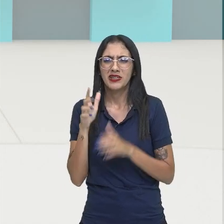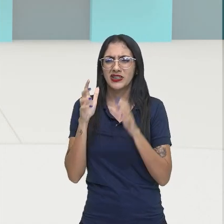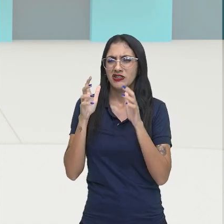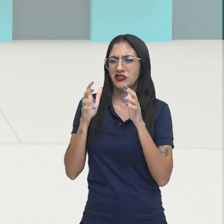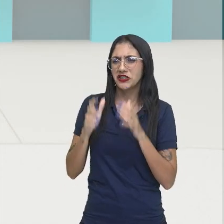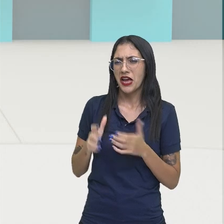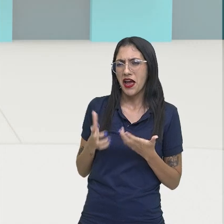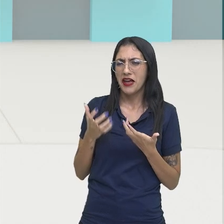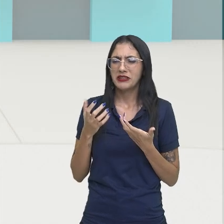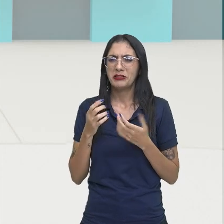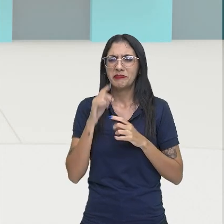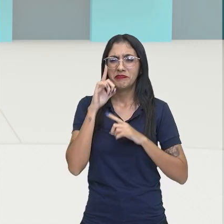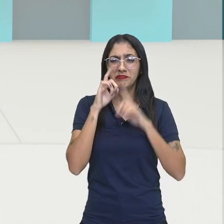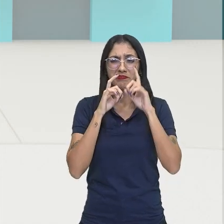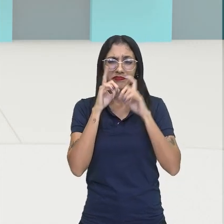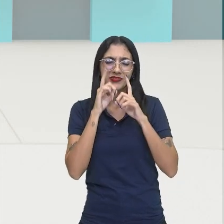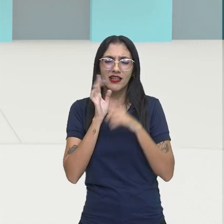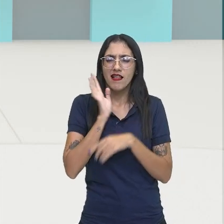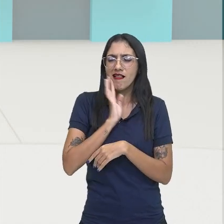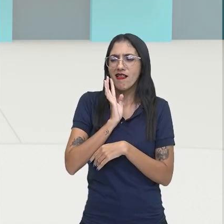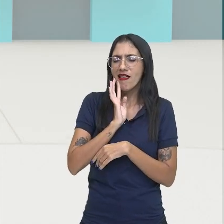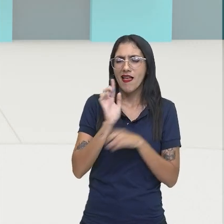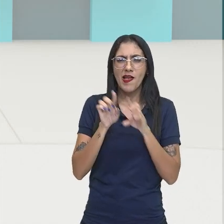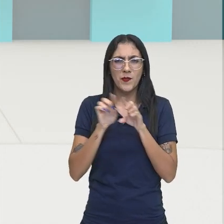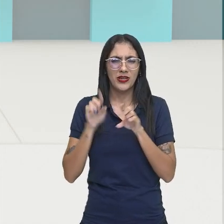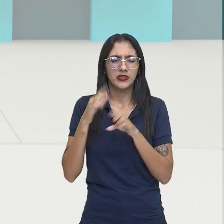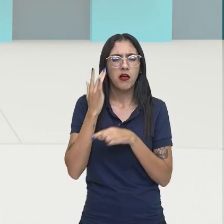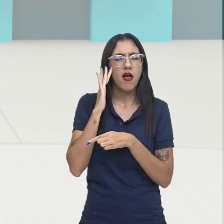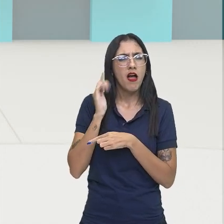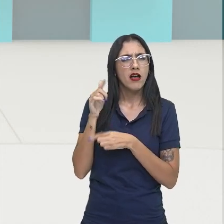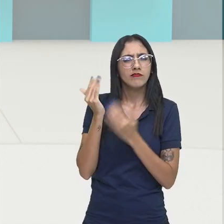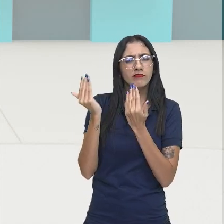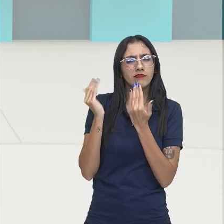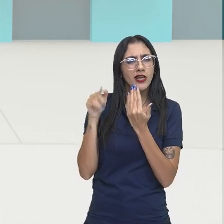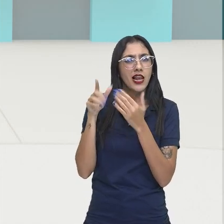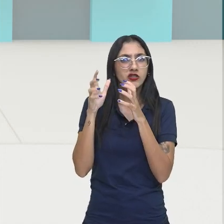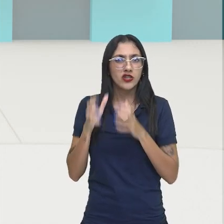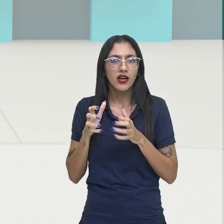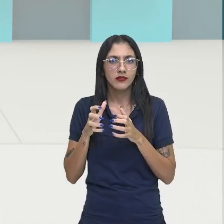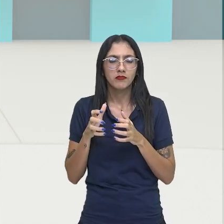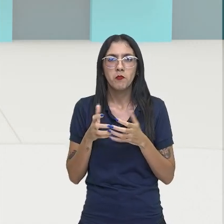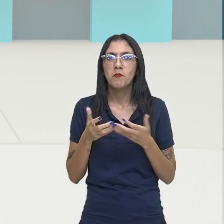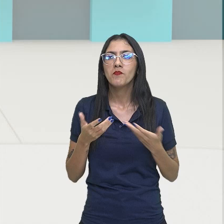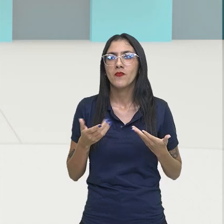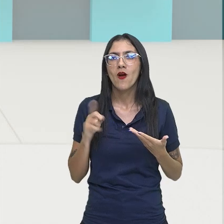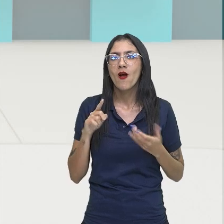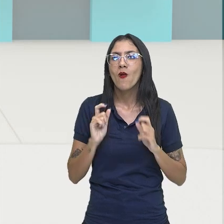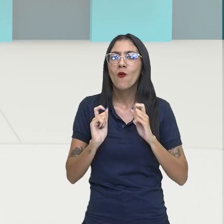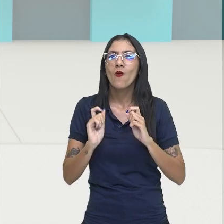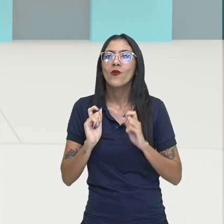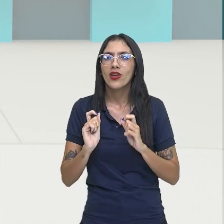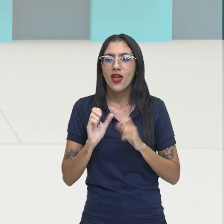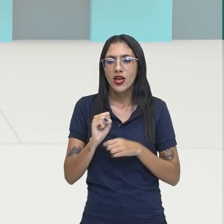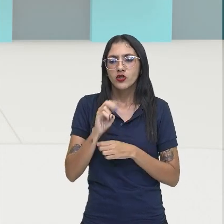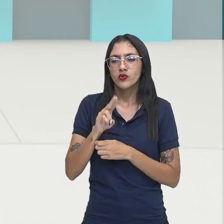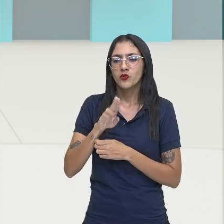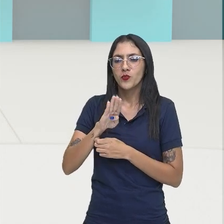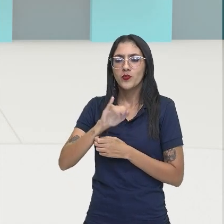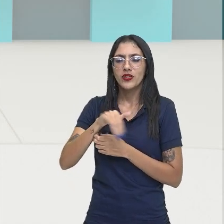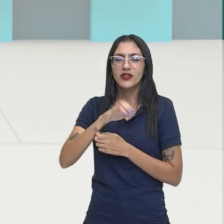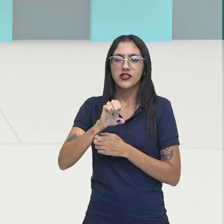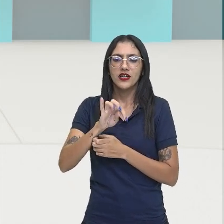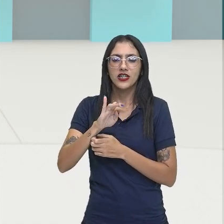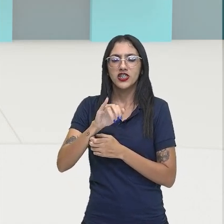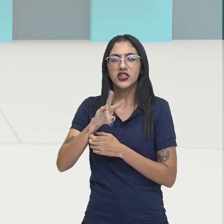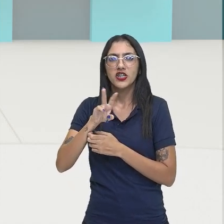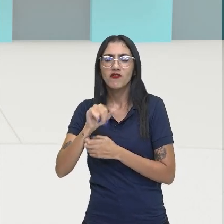carinha de princesa, fofa, não sei mais o que, mas ela é chata. Agora eu estou fazendo uma descrição o quê? Subjetiva, porque eu estou